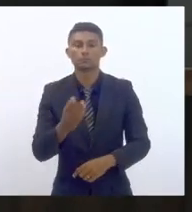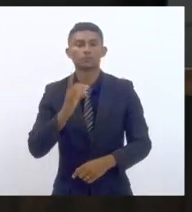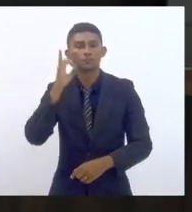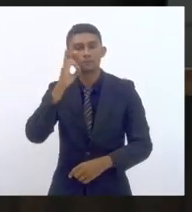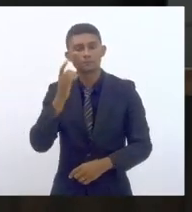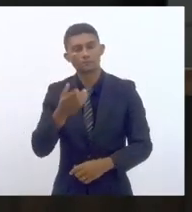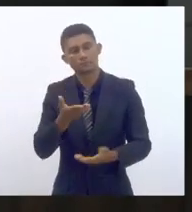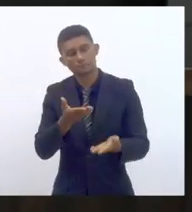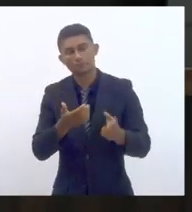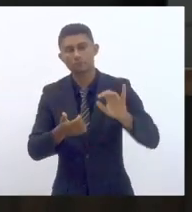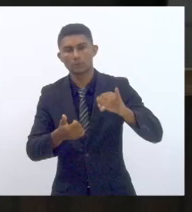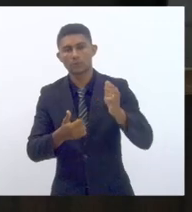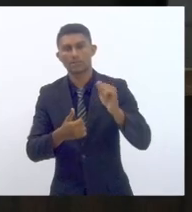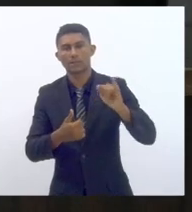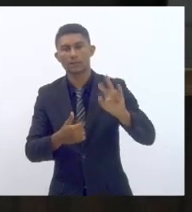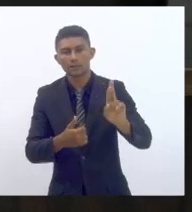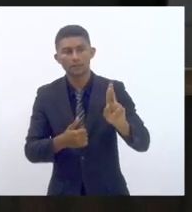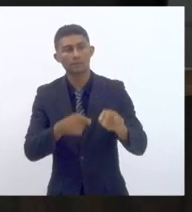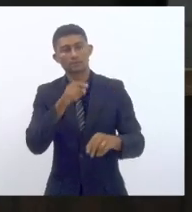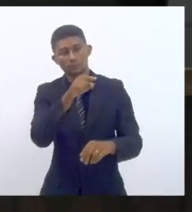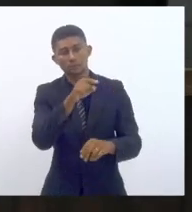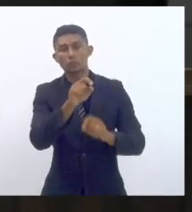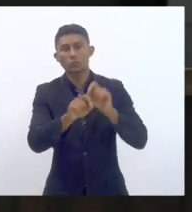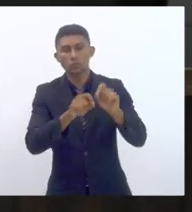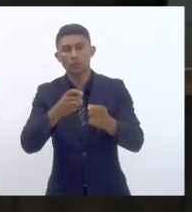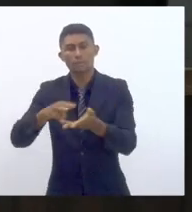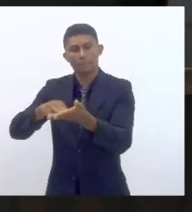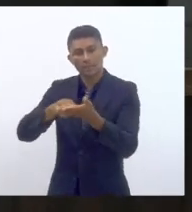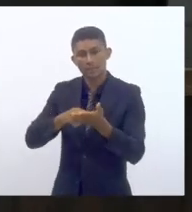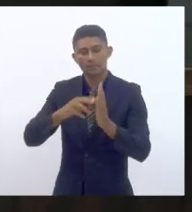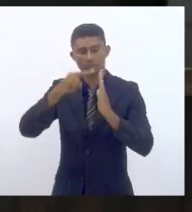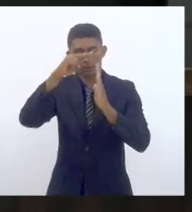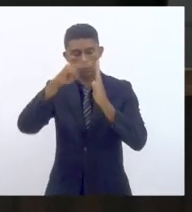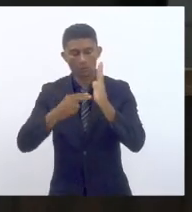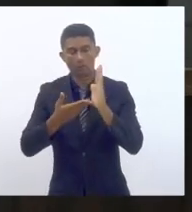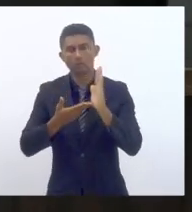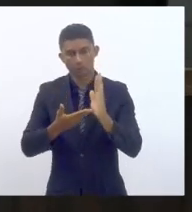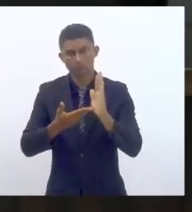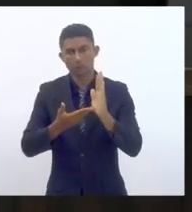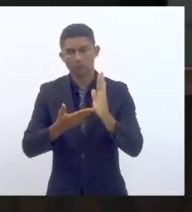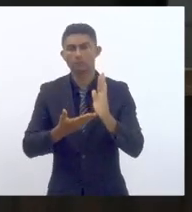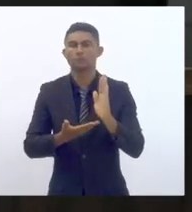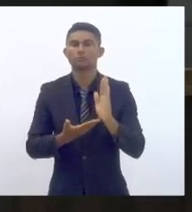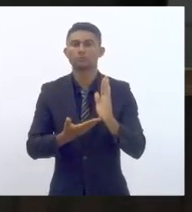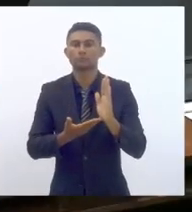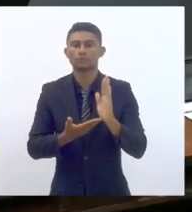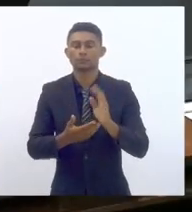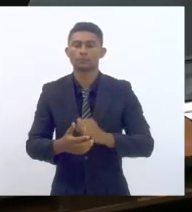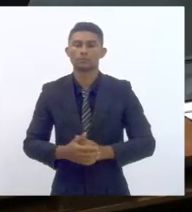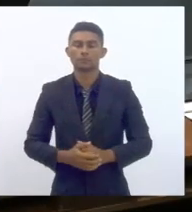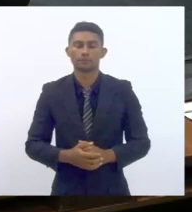Jair Bittencourt que proceda à leitura da íntegra da mensagem do parecer da Comissão de Normas Internas e Proposições Externas.